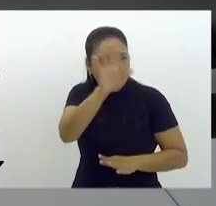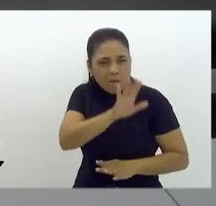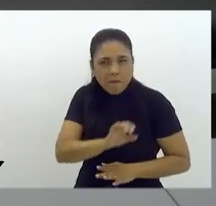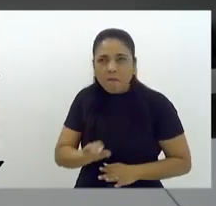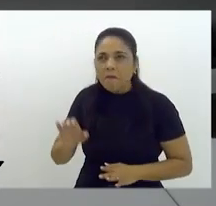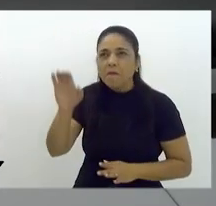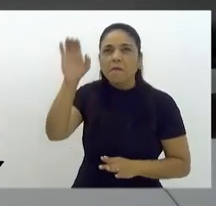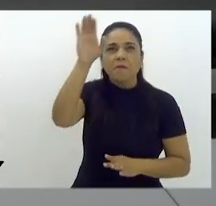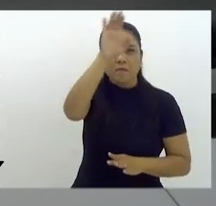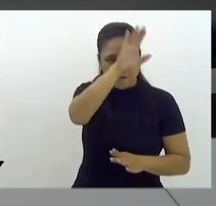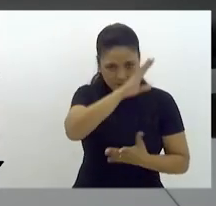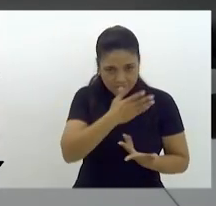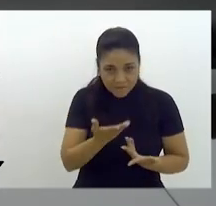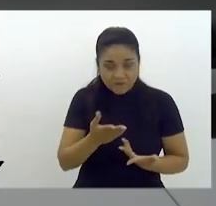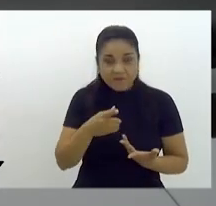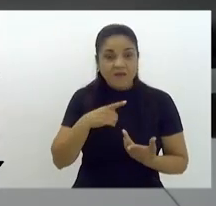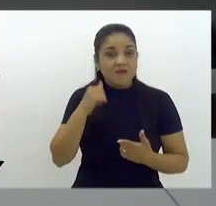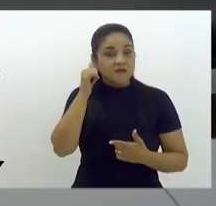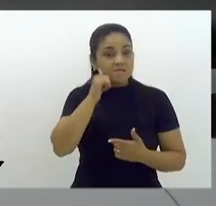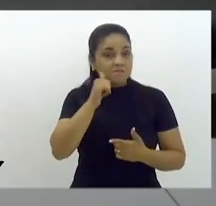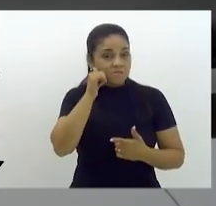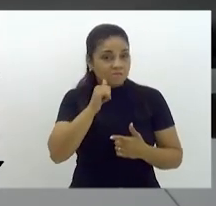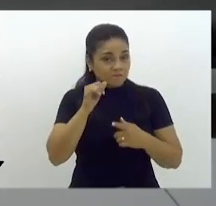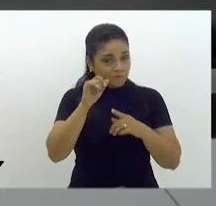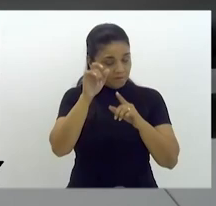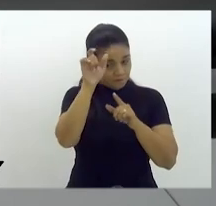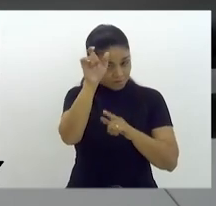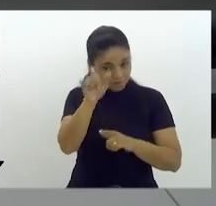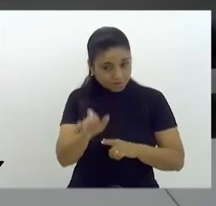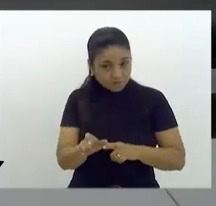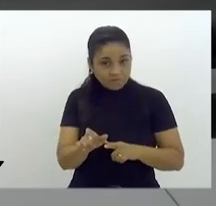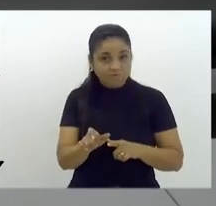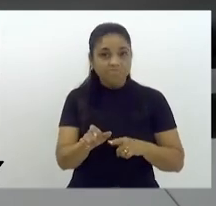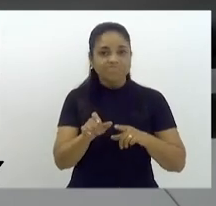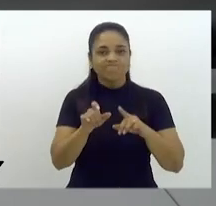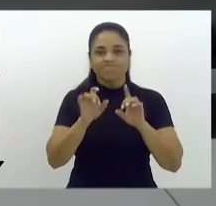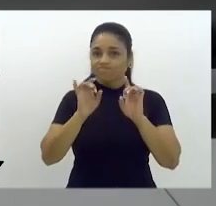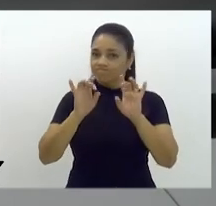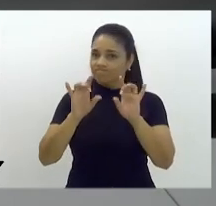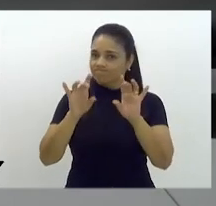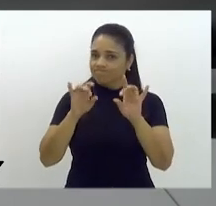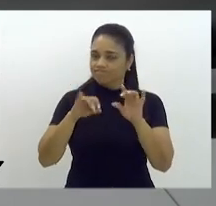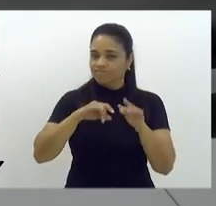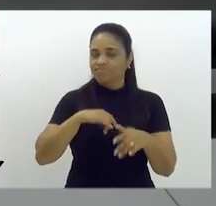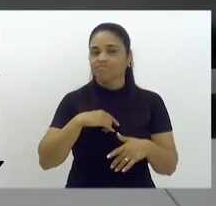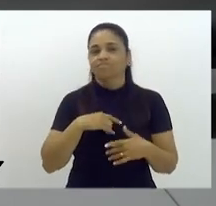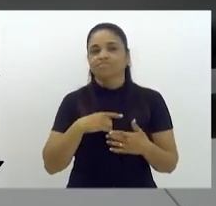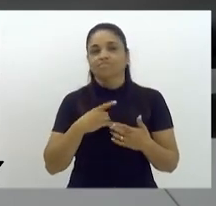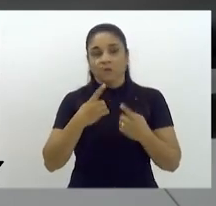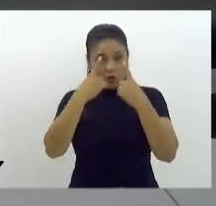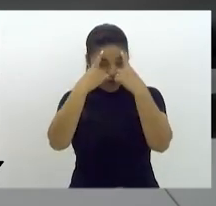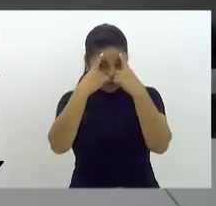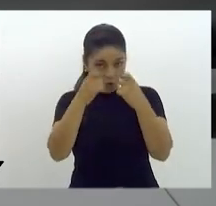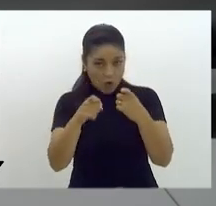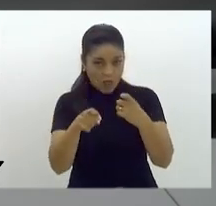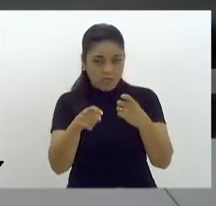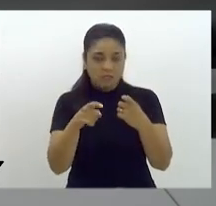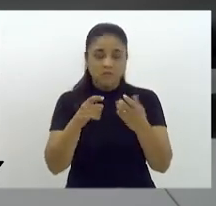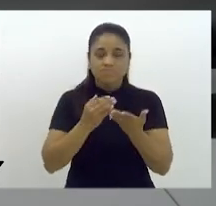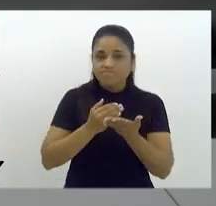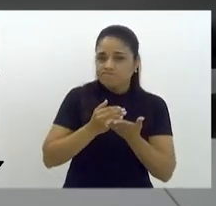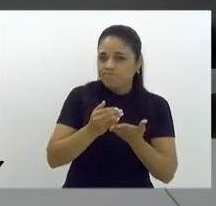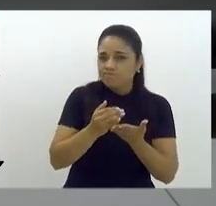excessivamente com mulher o que eu percebi aqui alguns delitos começaram acho que por uma questão da